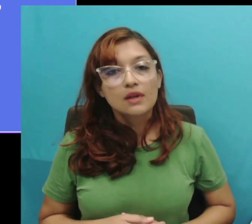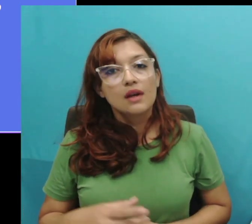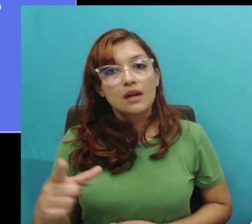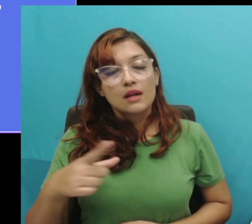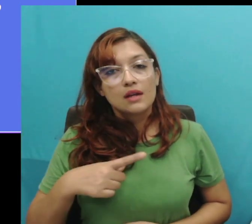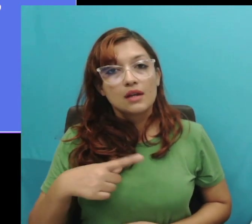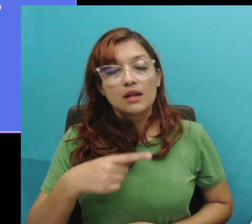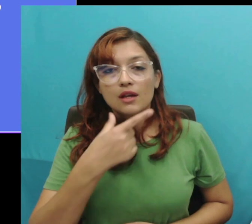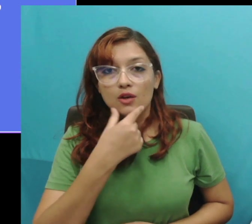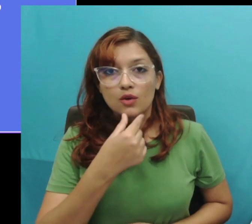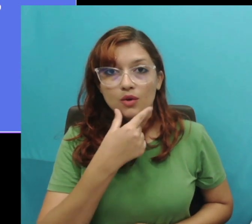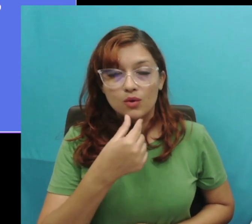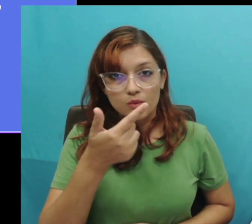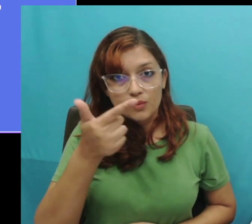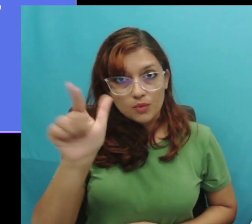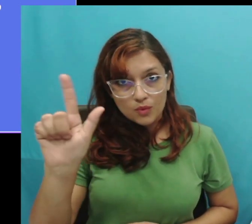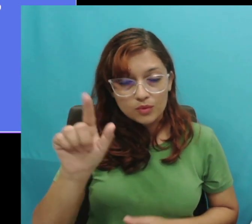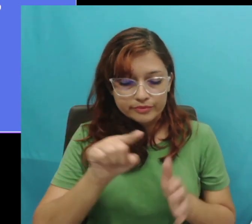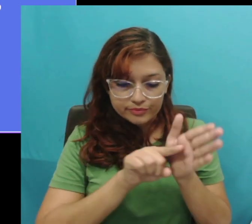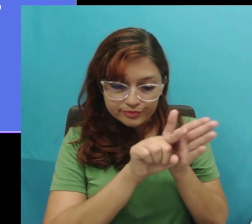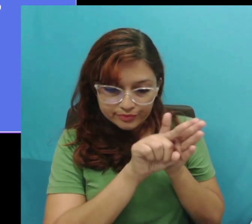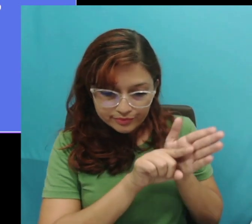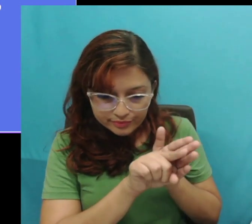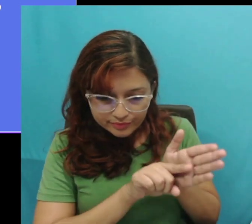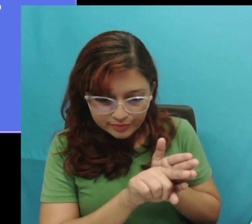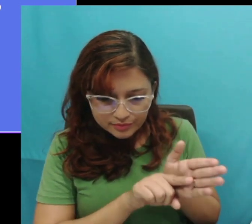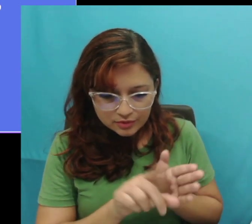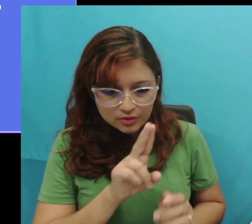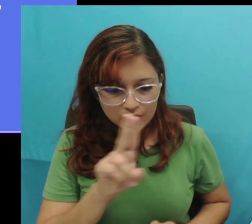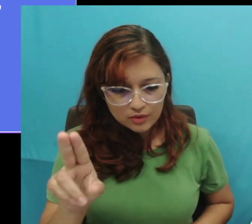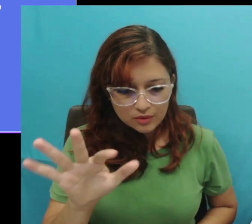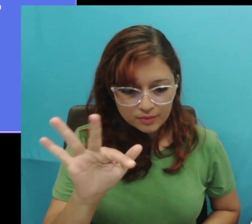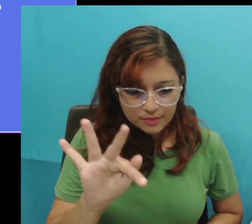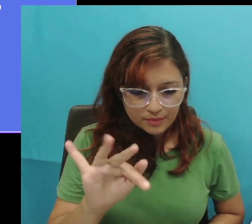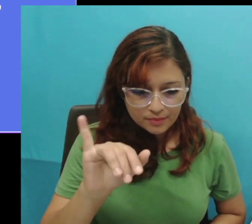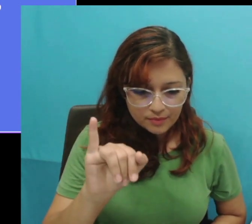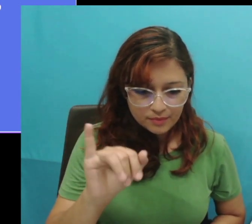fazendo com que o conhecimento seja alcançado.